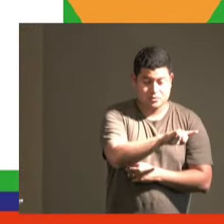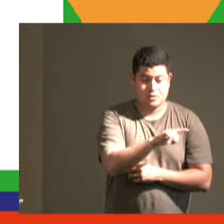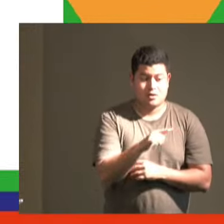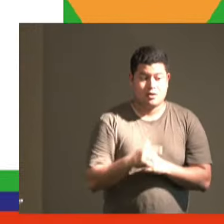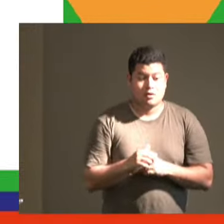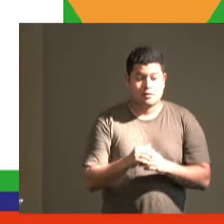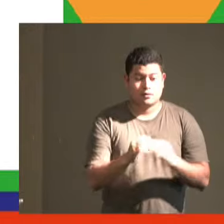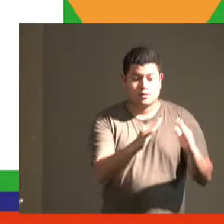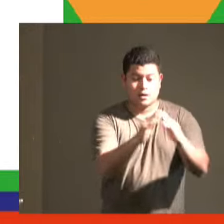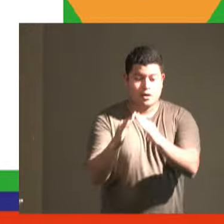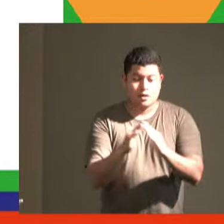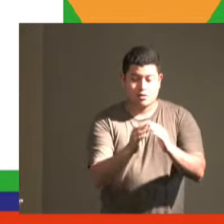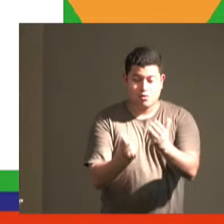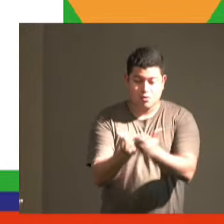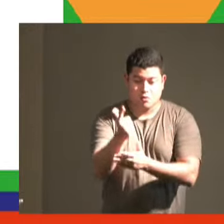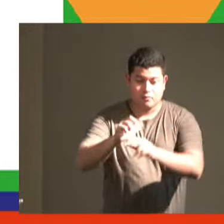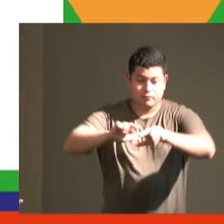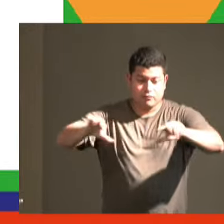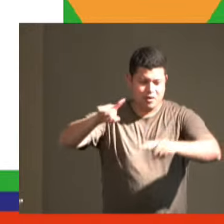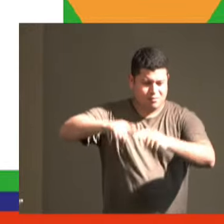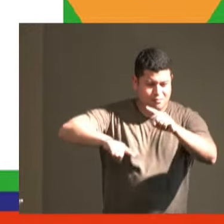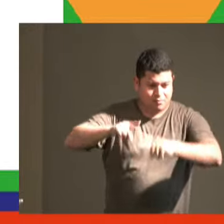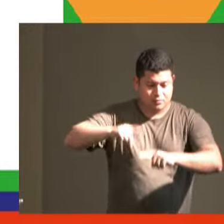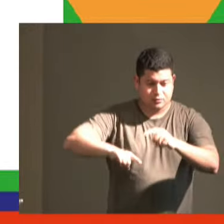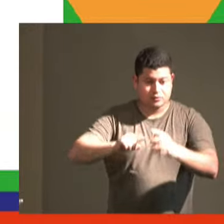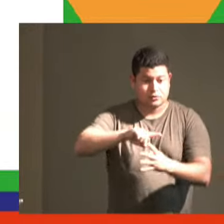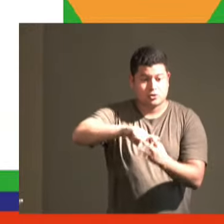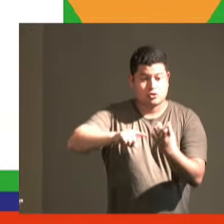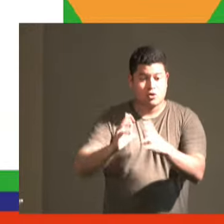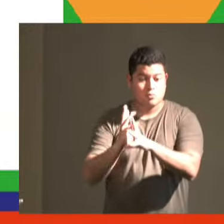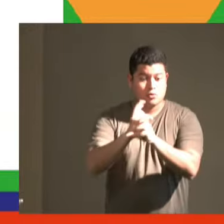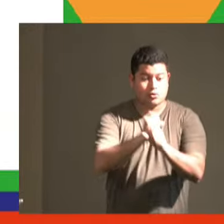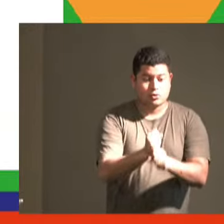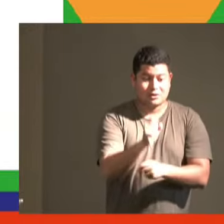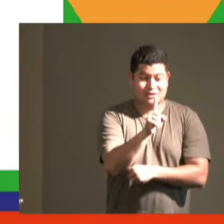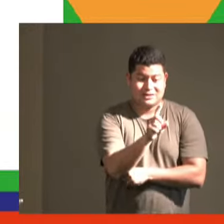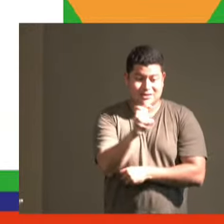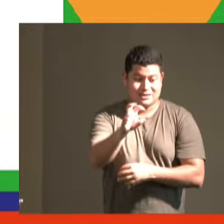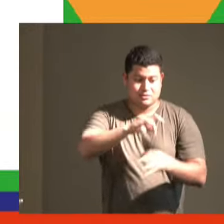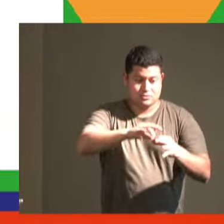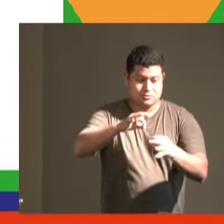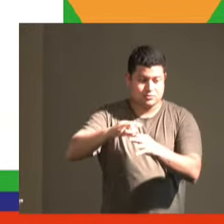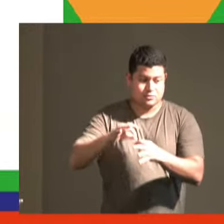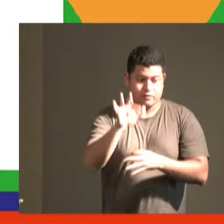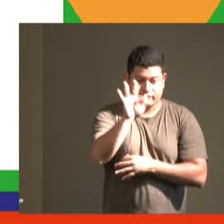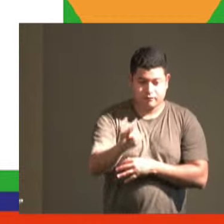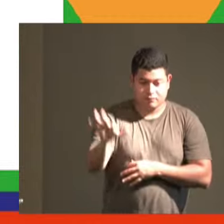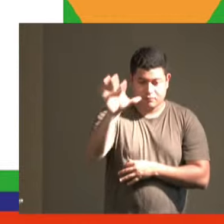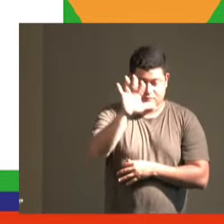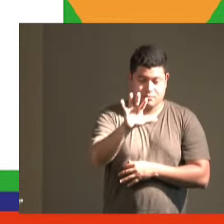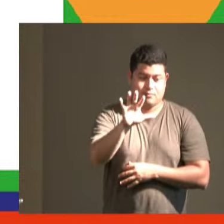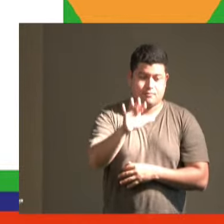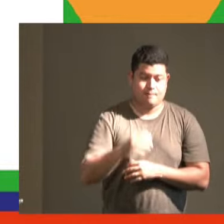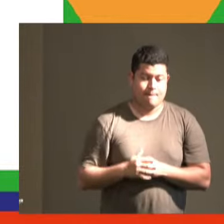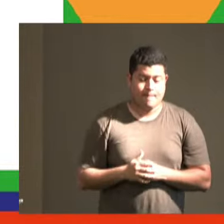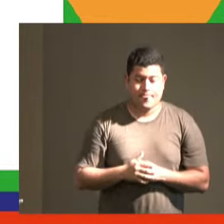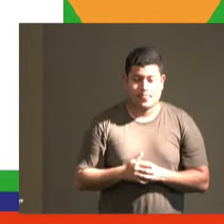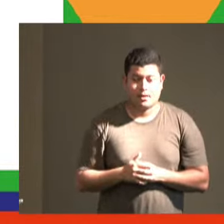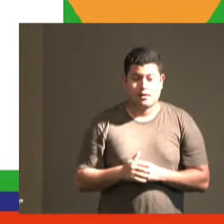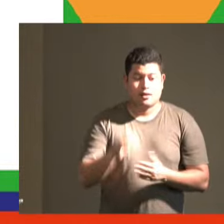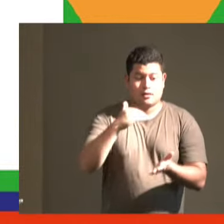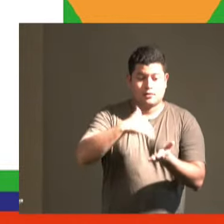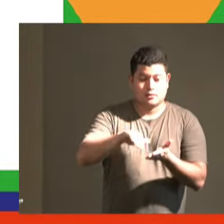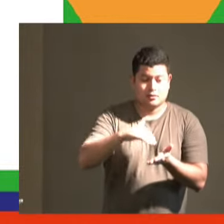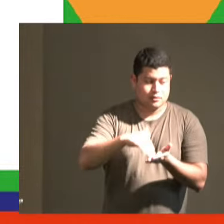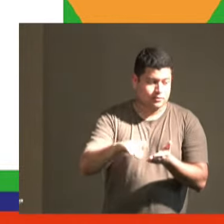e aquisição de equipamentos. 15 órgãos federais integraram a primeira edição do Viver Sem Limite: Casa Civil, Secretaria de Direitos Humanos da